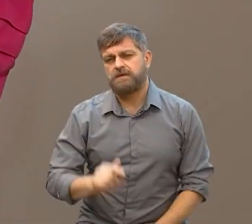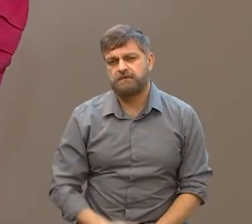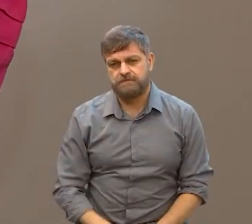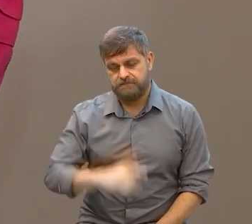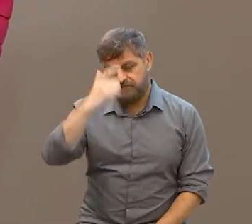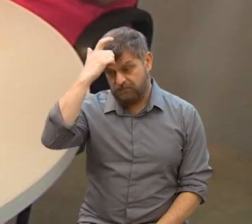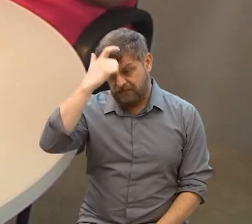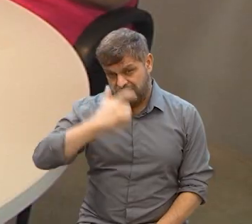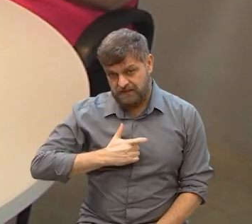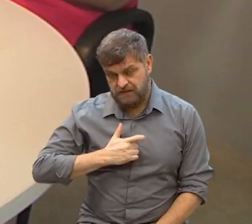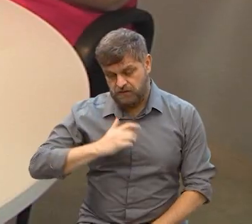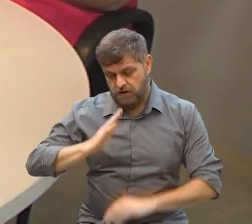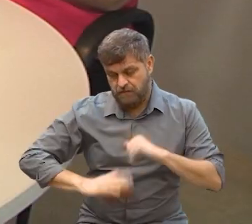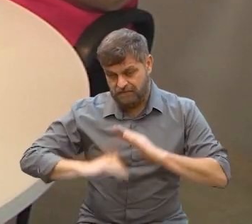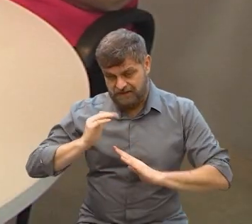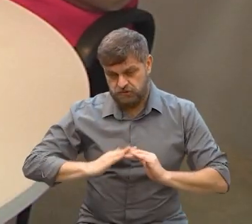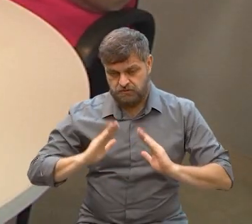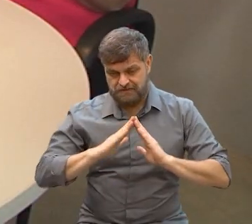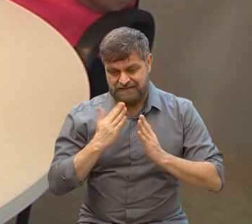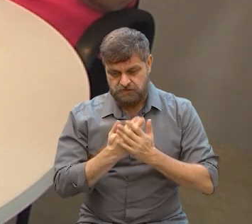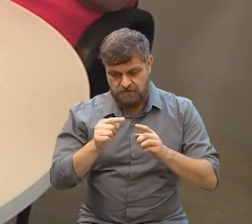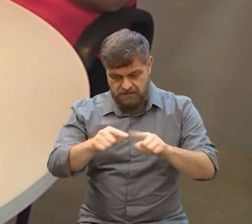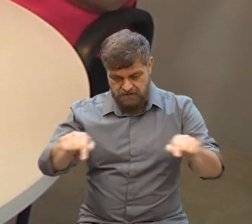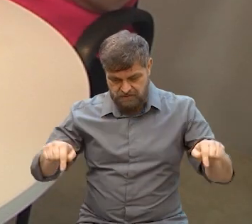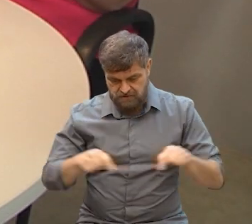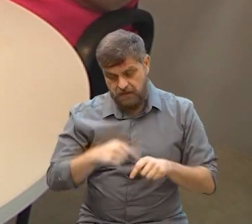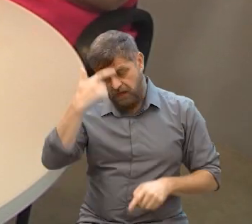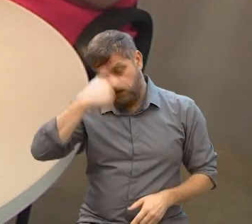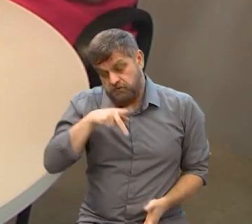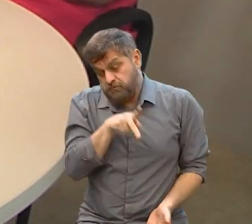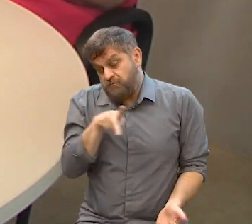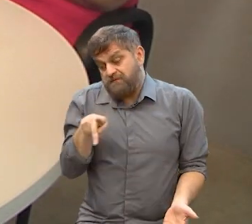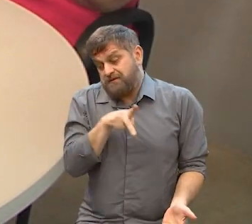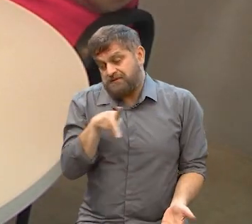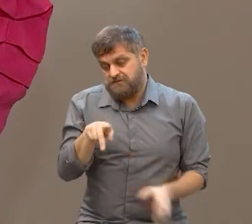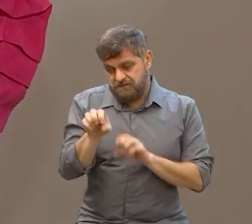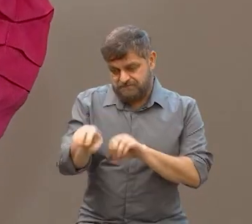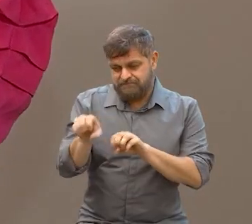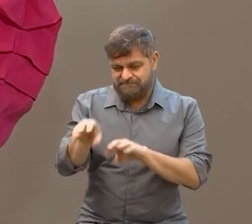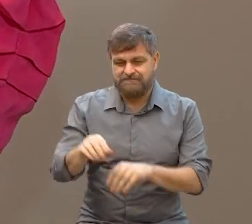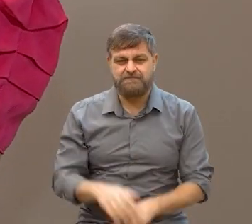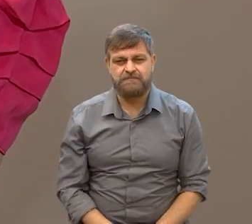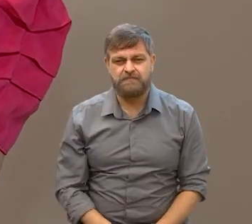eu uso bastante dentro da sala de aula. Você dá aula? Que eu dou aula, eu sou professora, né?